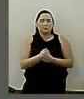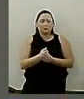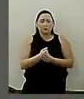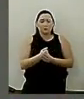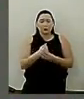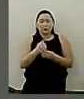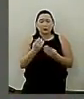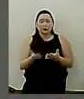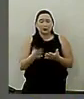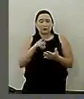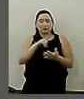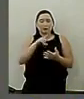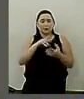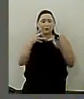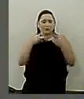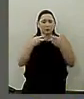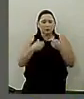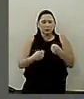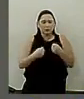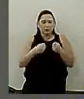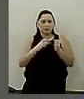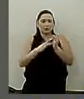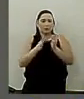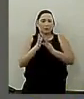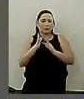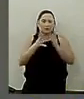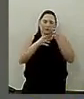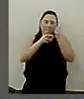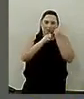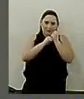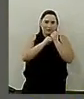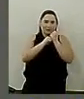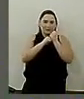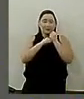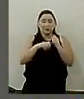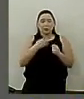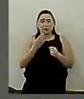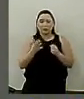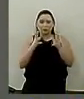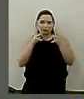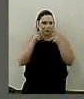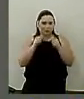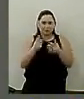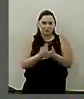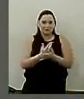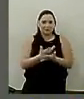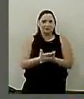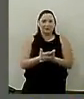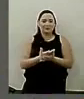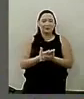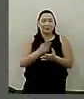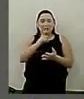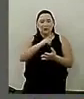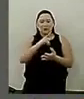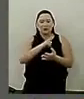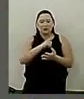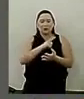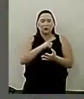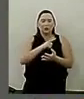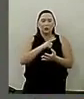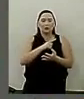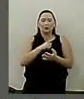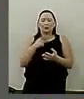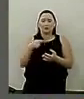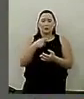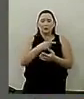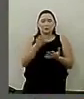de cansaço, ele adormece ali no barco, e tudo acontece. Eu quero